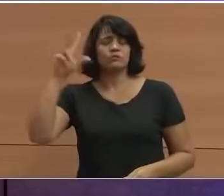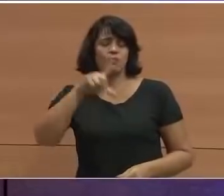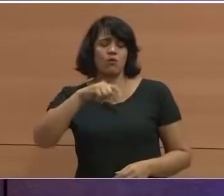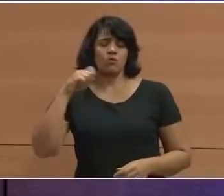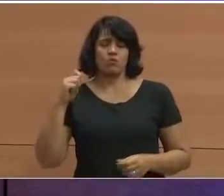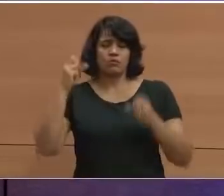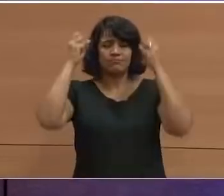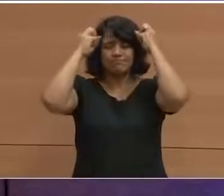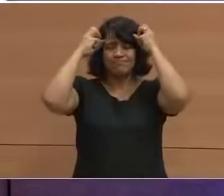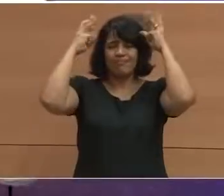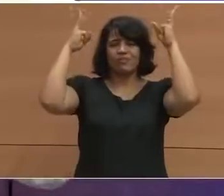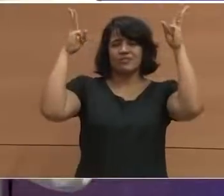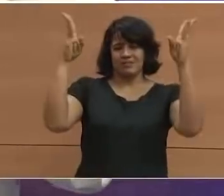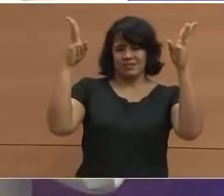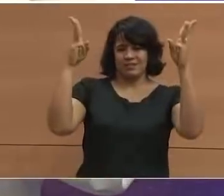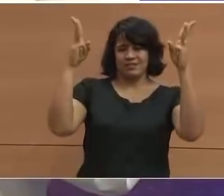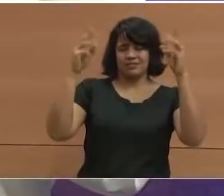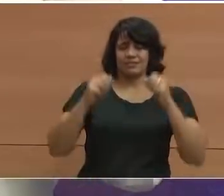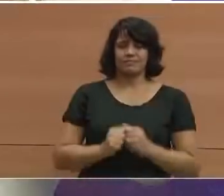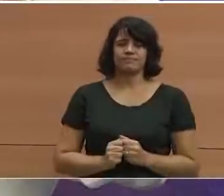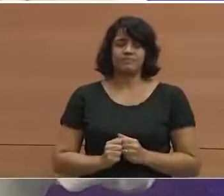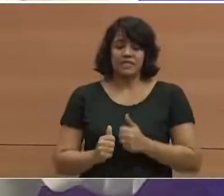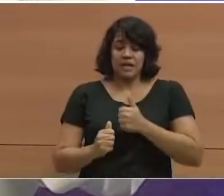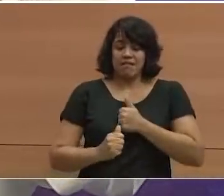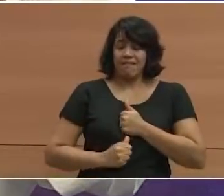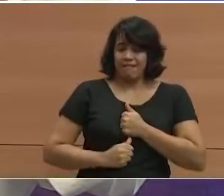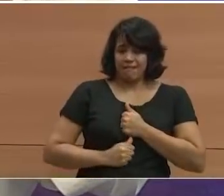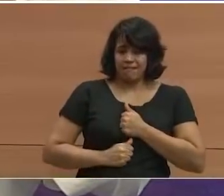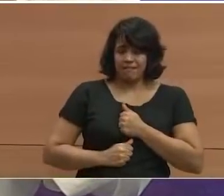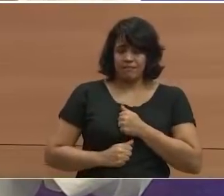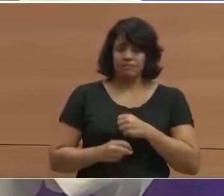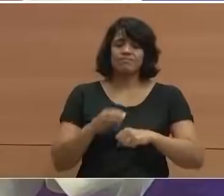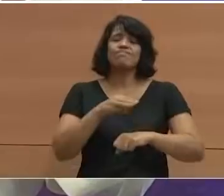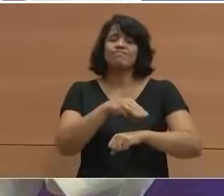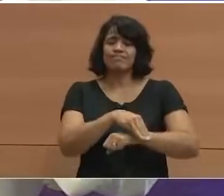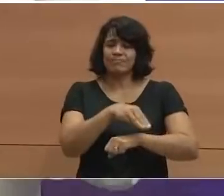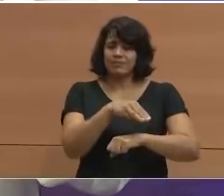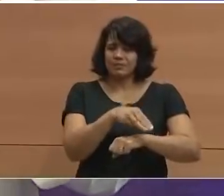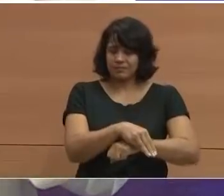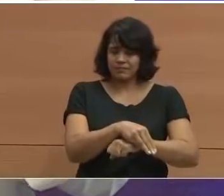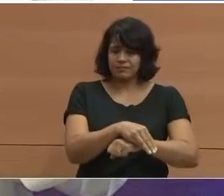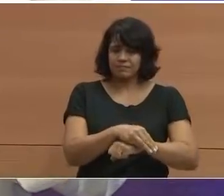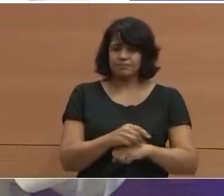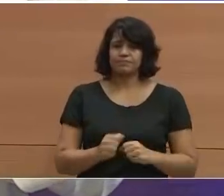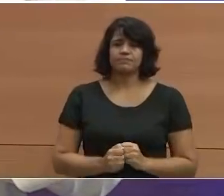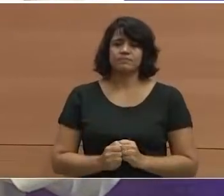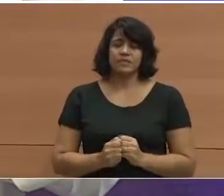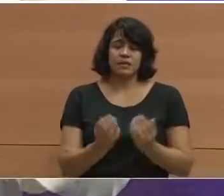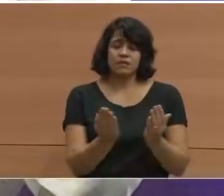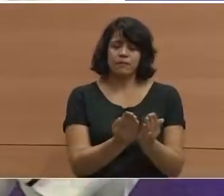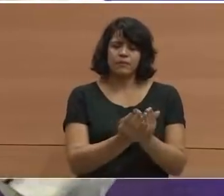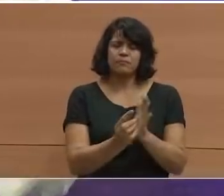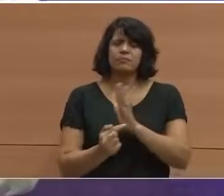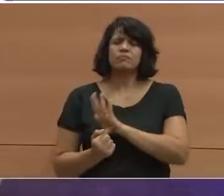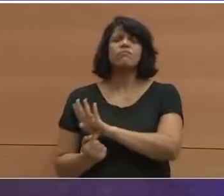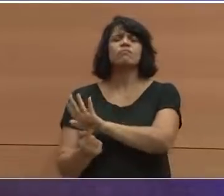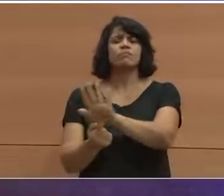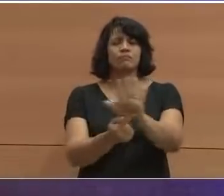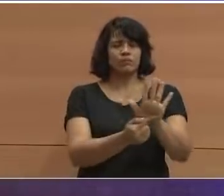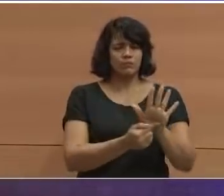e Arão e Miriam, a própria Bíblia mostra para a gente